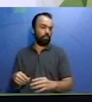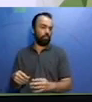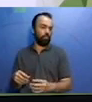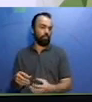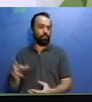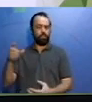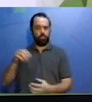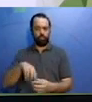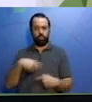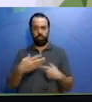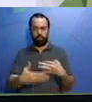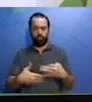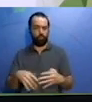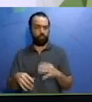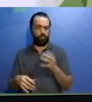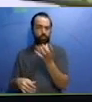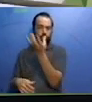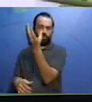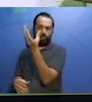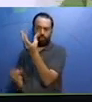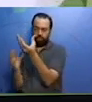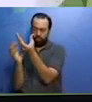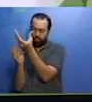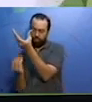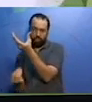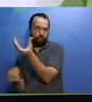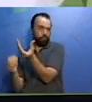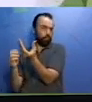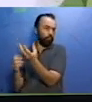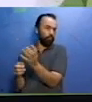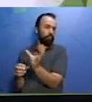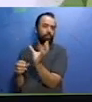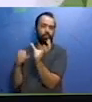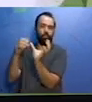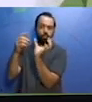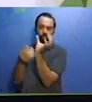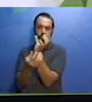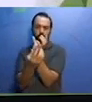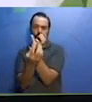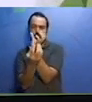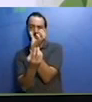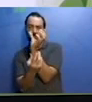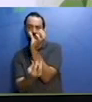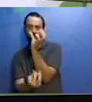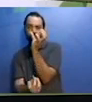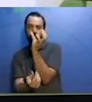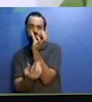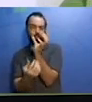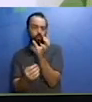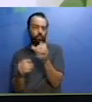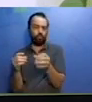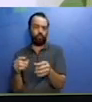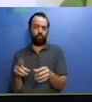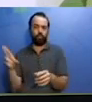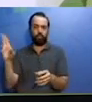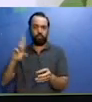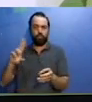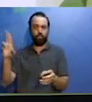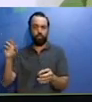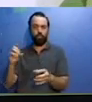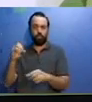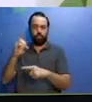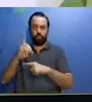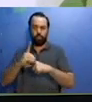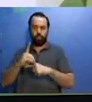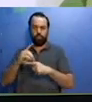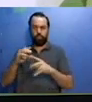que a gente também chama de funil de decantação. Nesse funil vai ocorrer a separação por densidade. Então, o